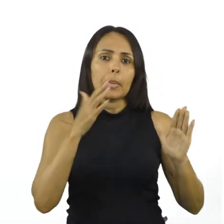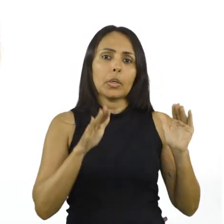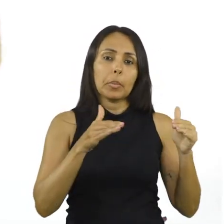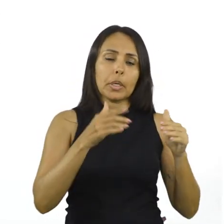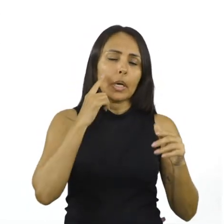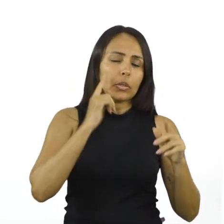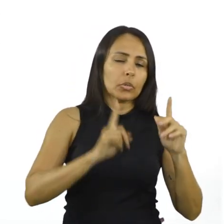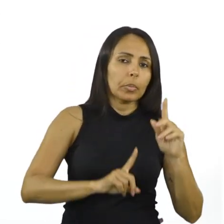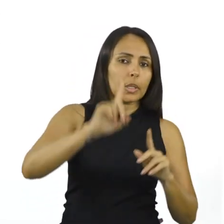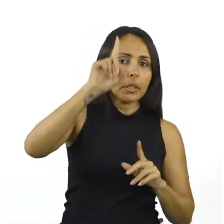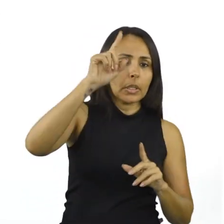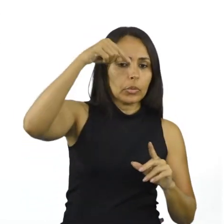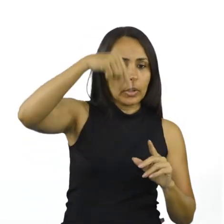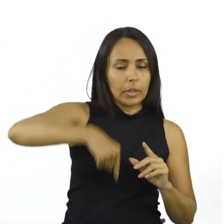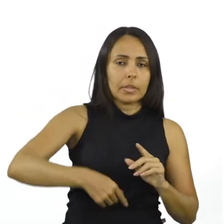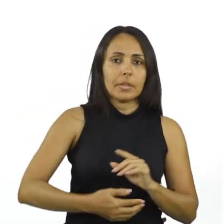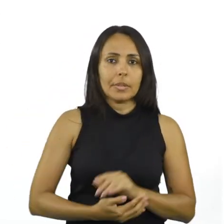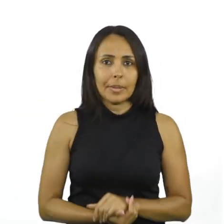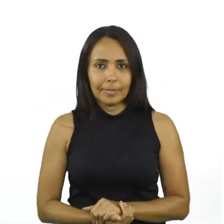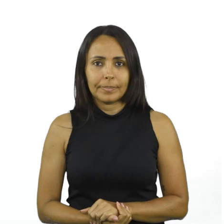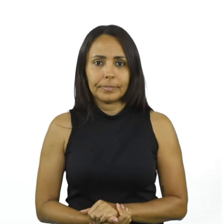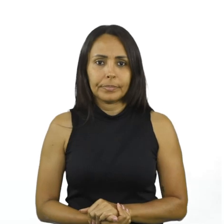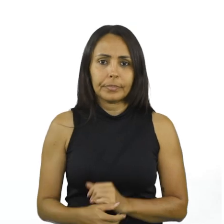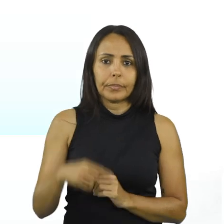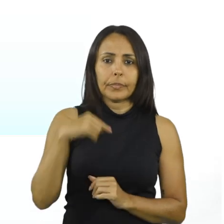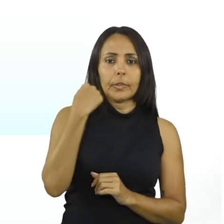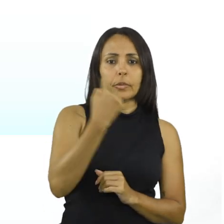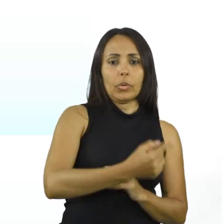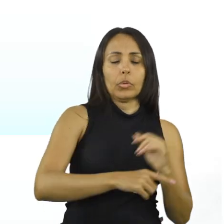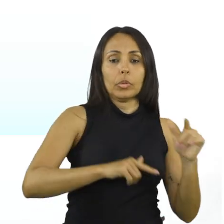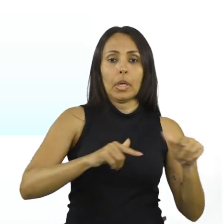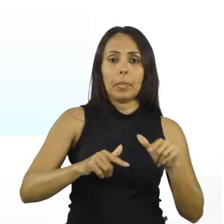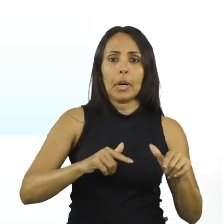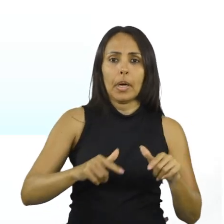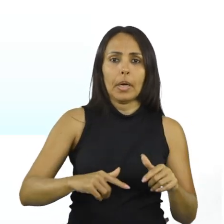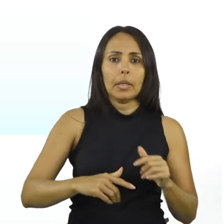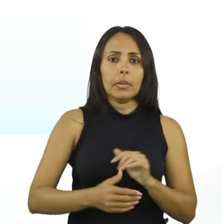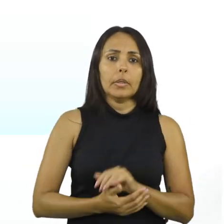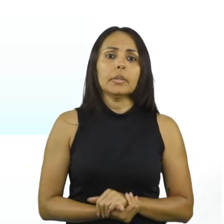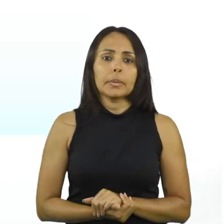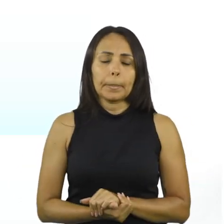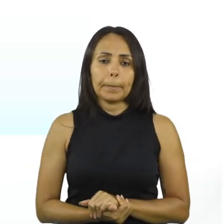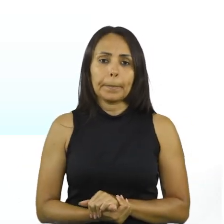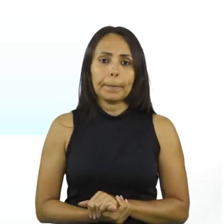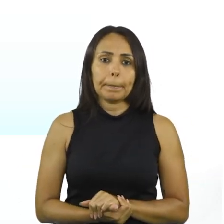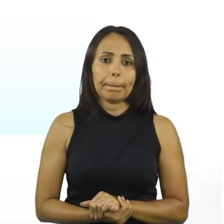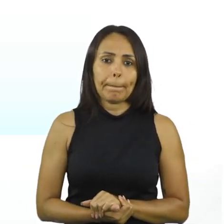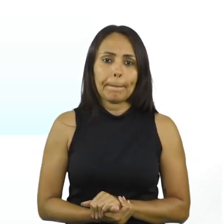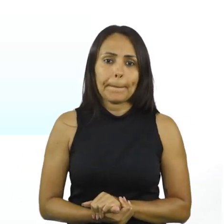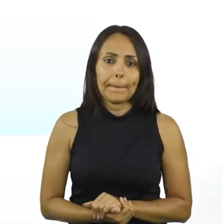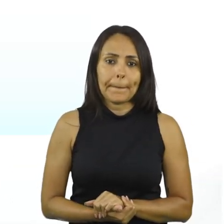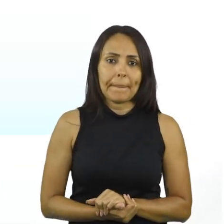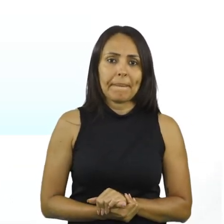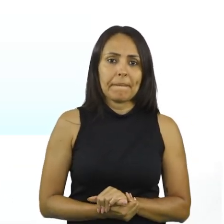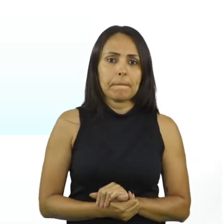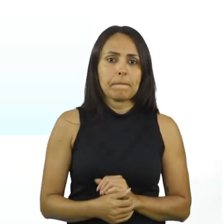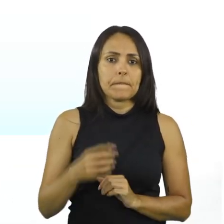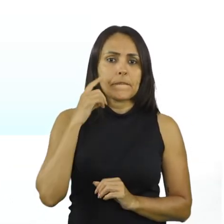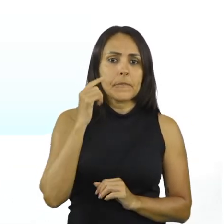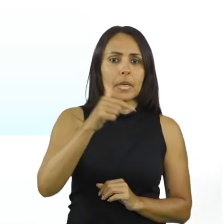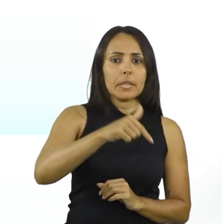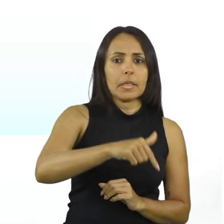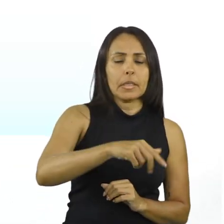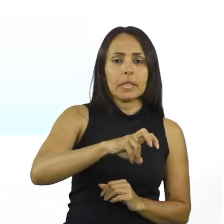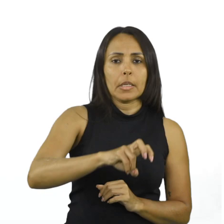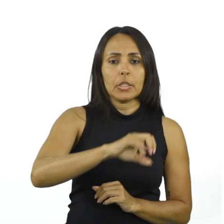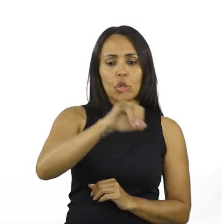mais a subida do que a descida. Então, nosso trabalho 5 vezes 10 vezes 1,5, ficando menos